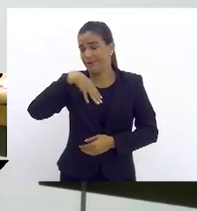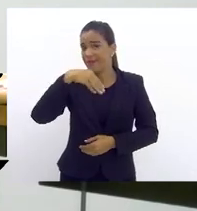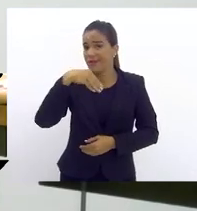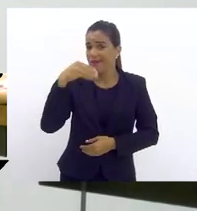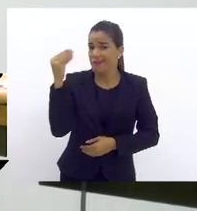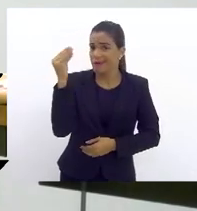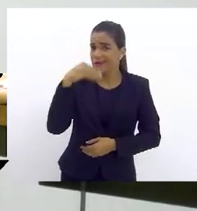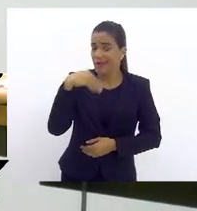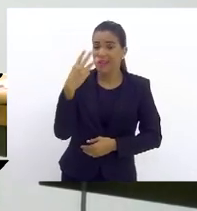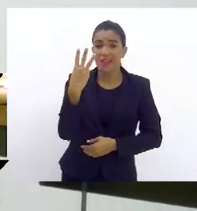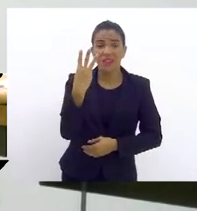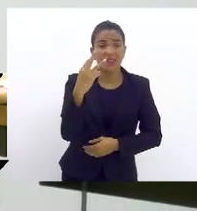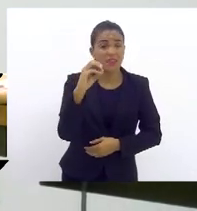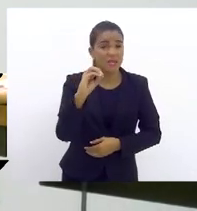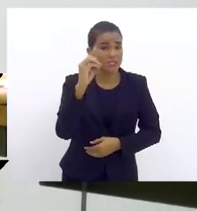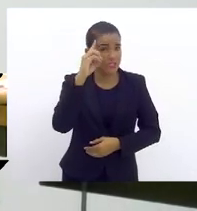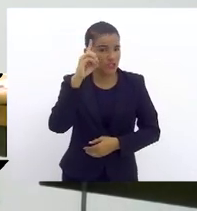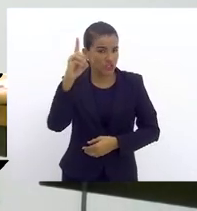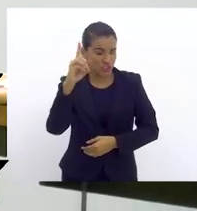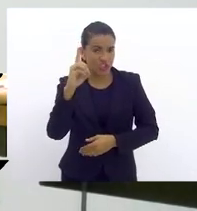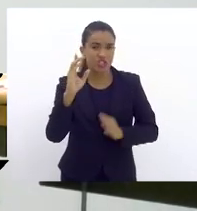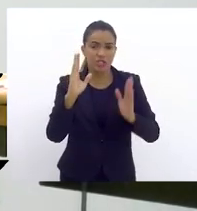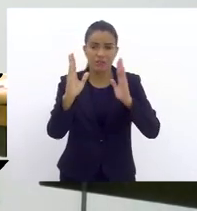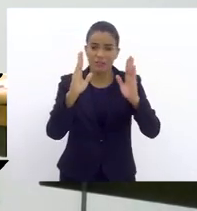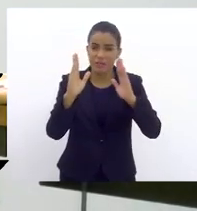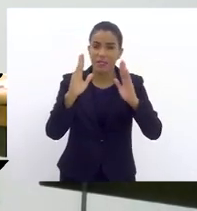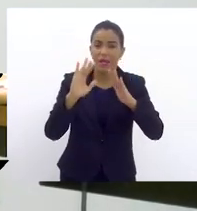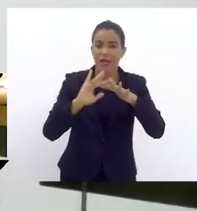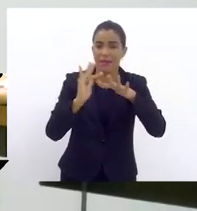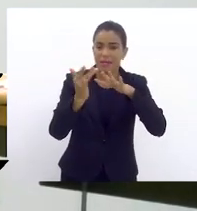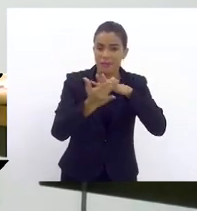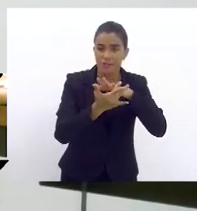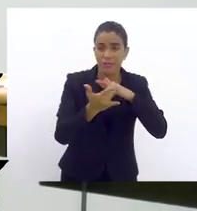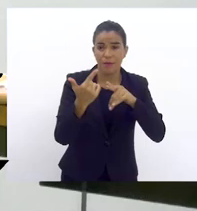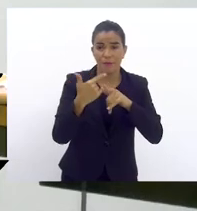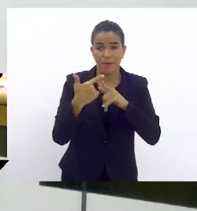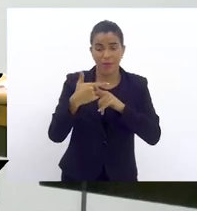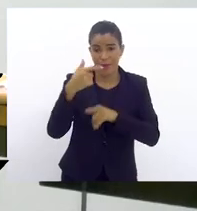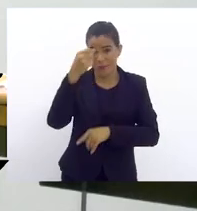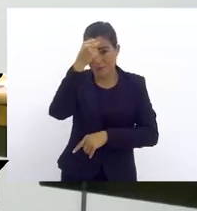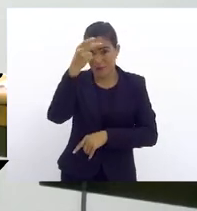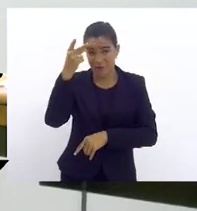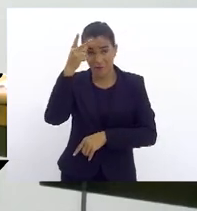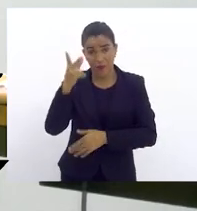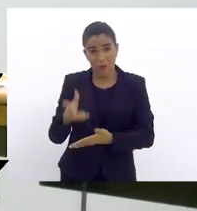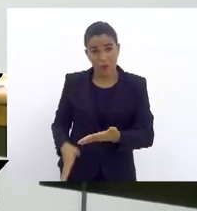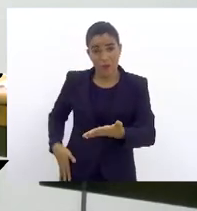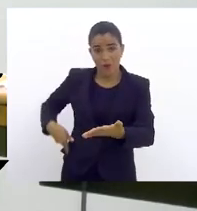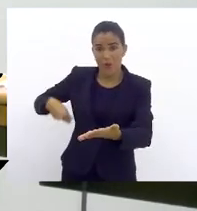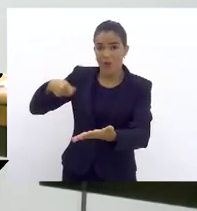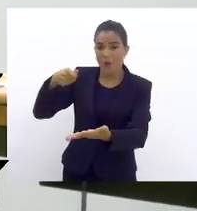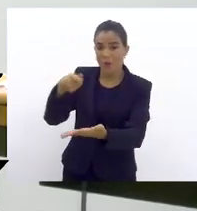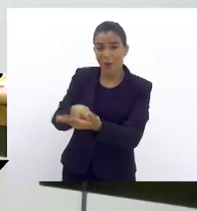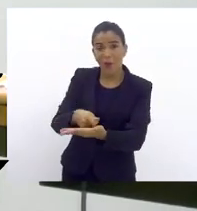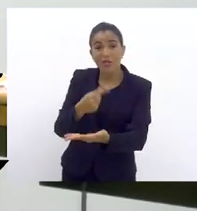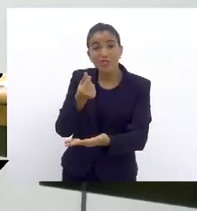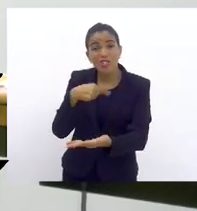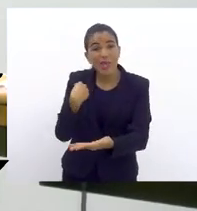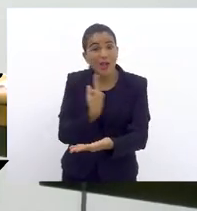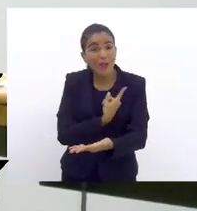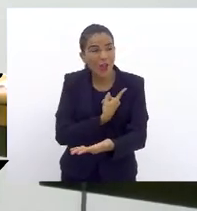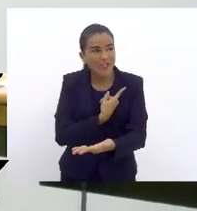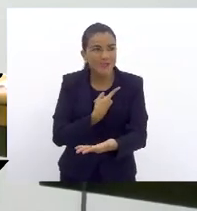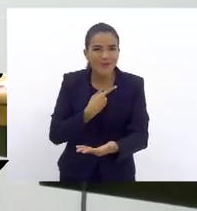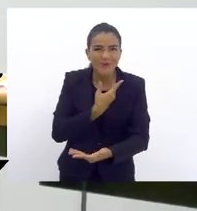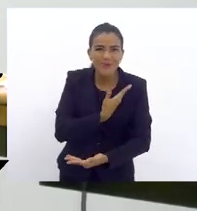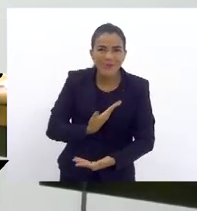era um 30 dias de retratação nas redes sociais até porque o prefeito que pagou né com o nosso dinheiro dinheiro público